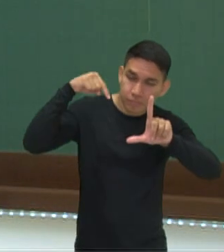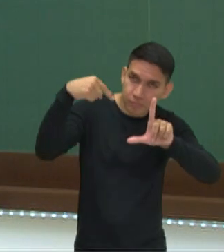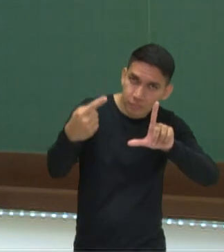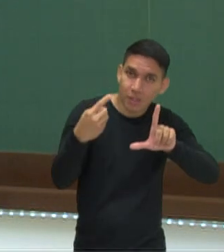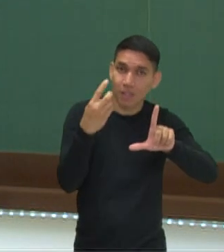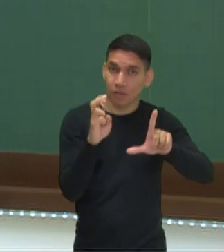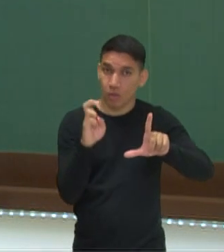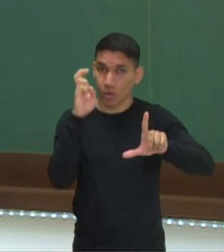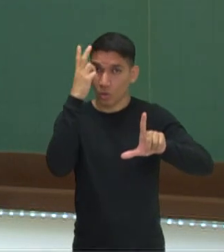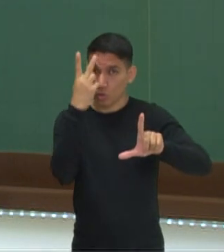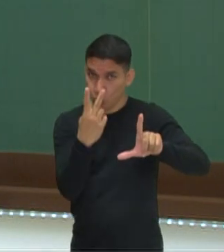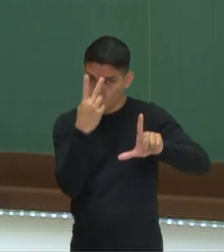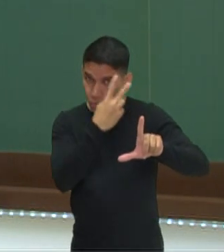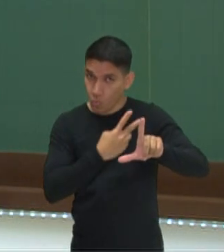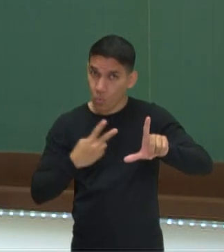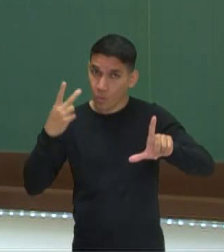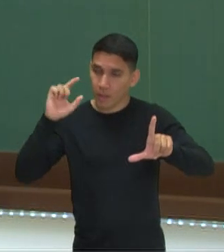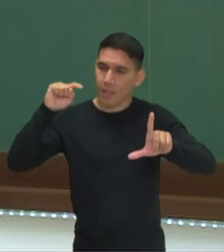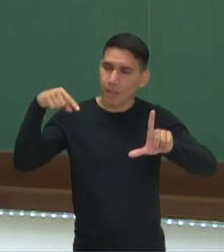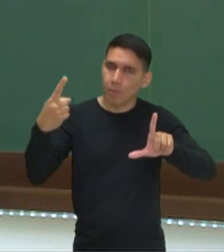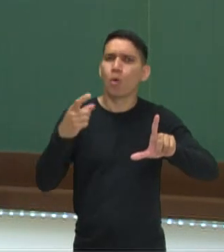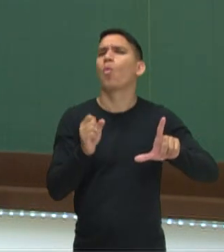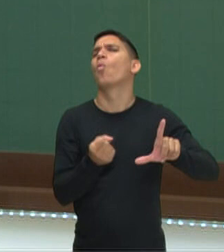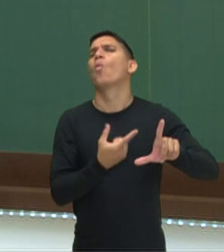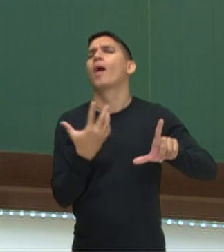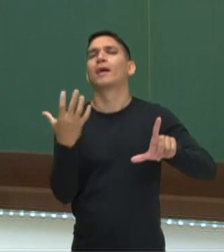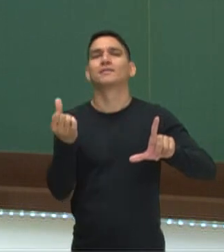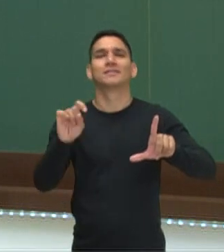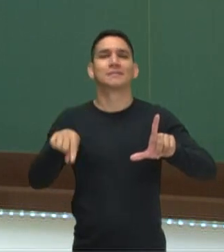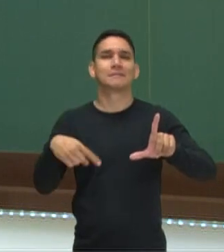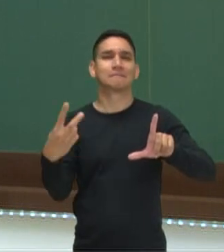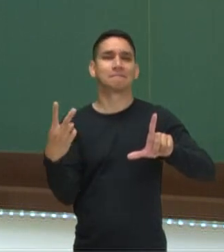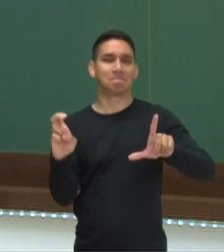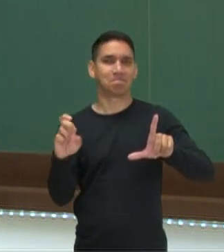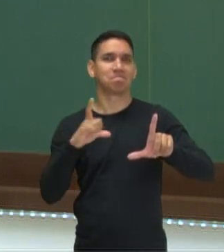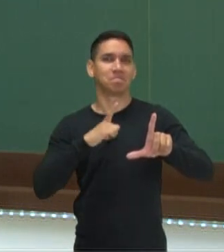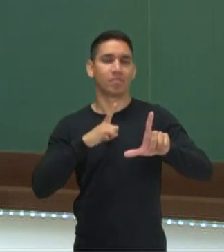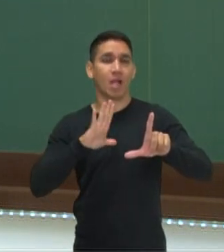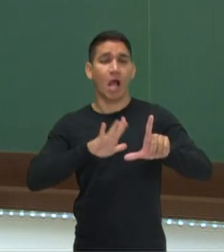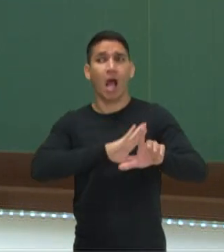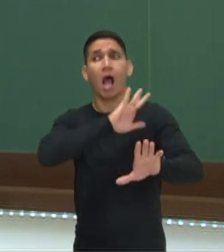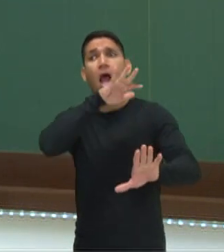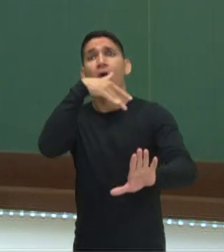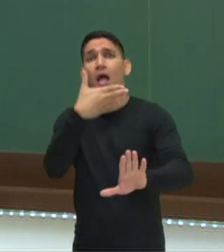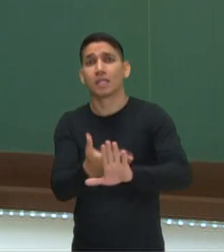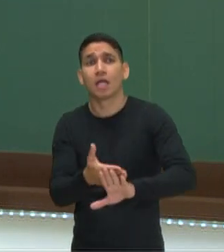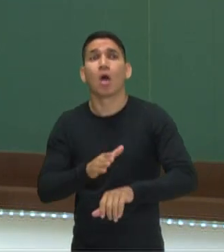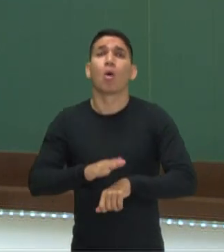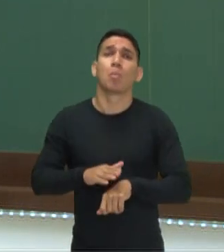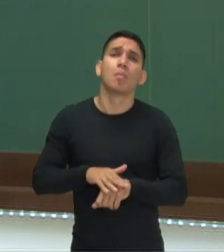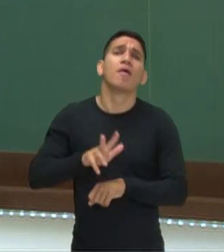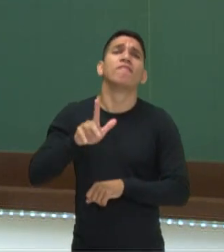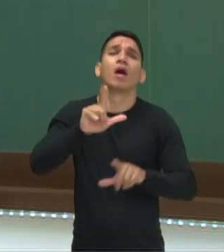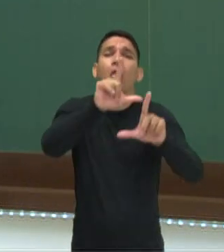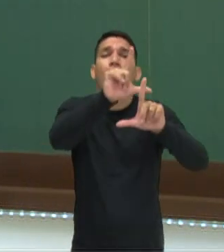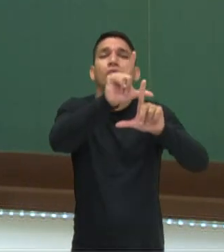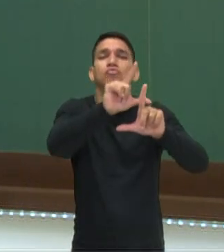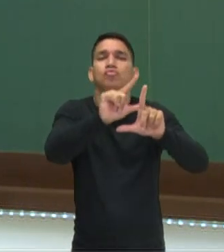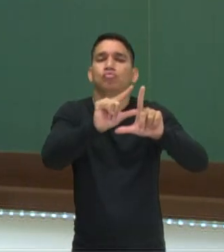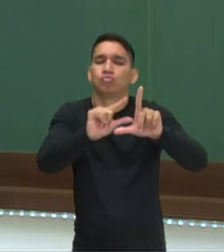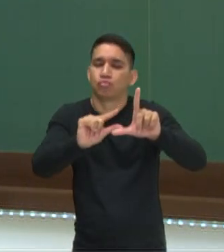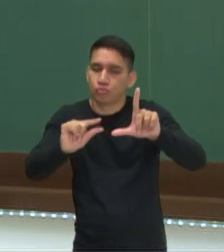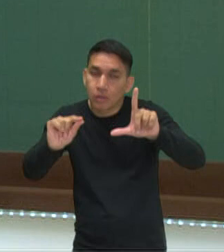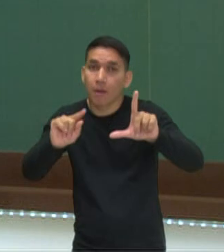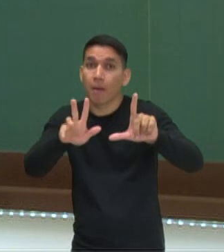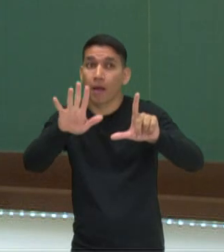52 horas depois, quanto? 6,25. Até que em algum momento sempre vai diminuindo, mas detalhe,